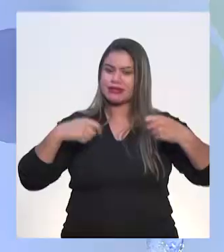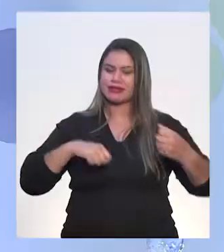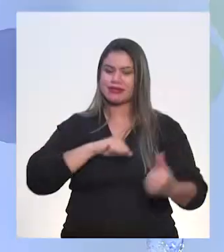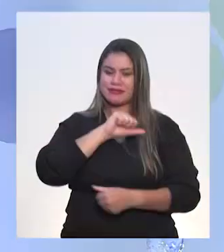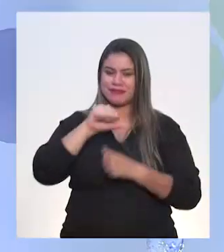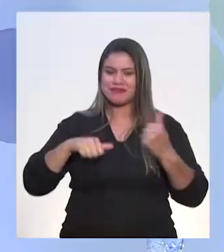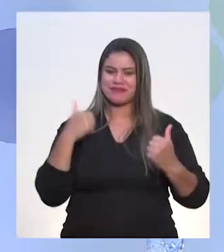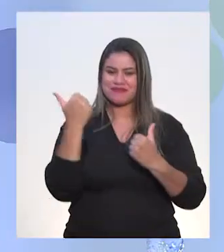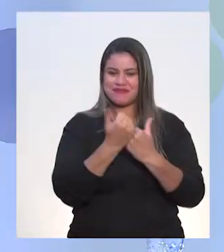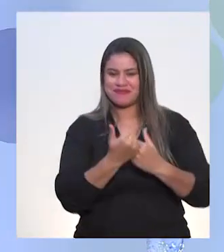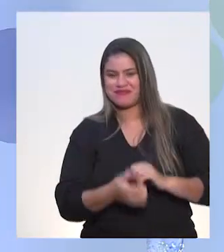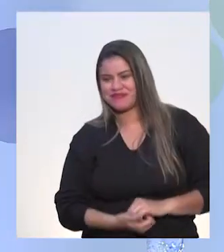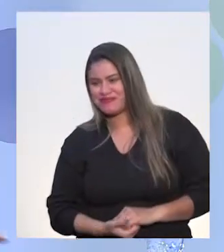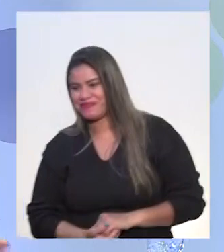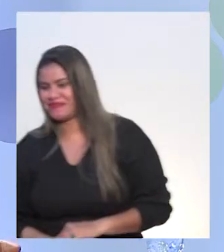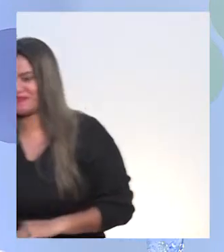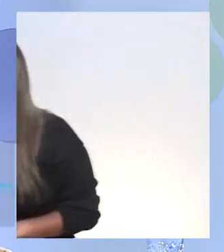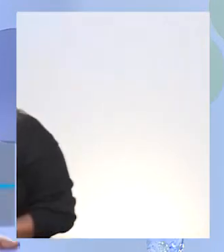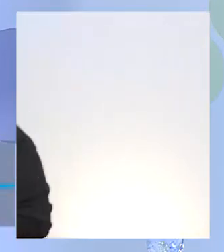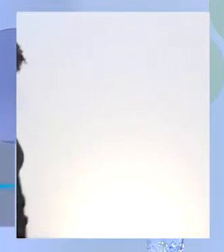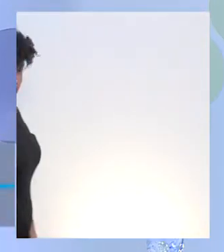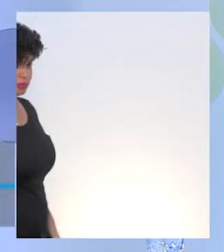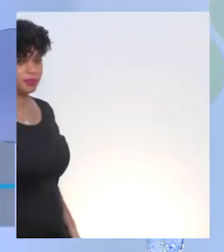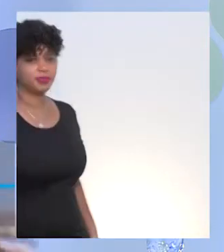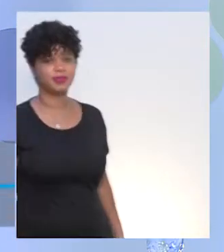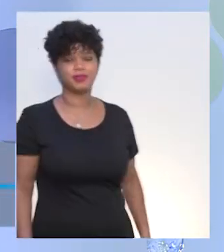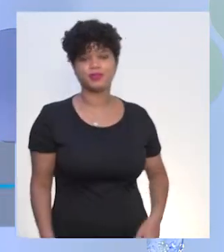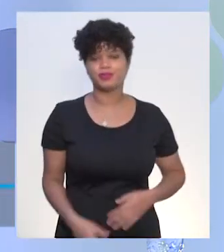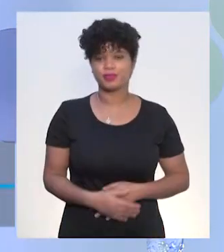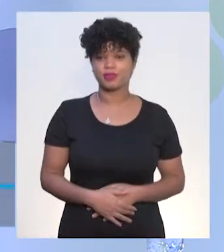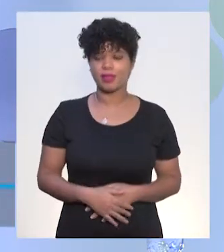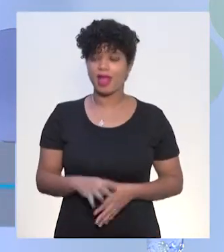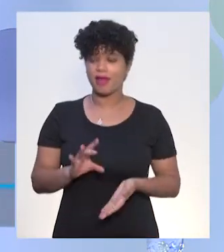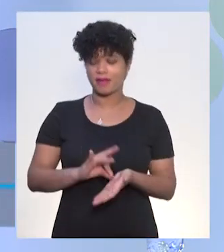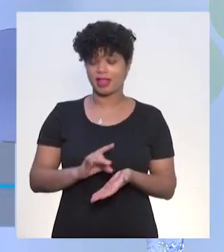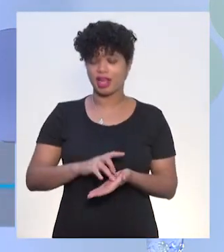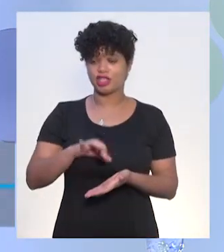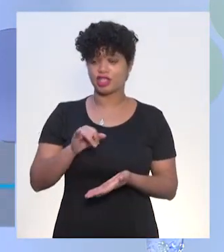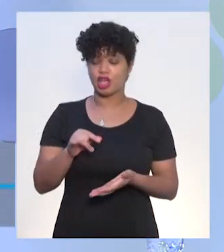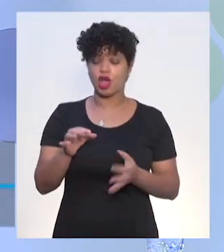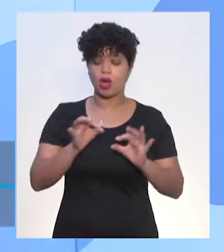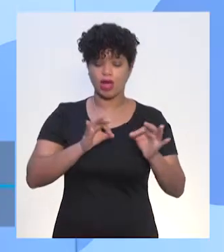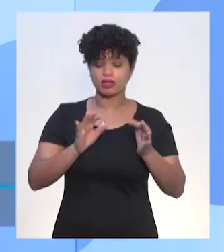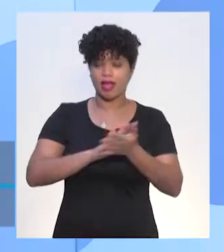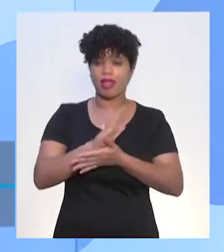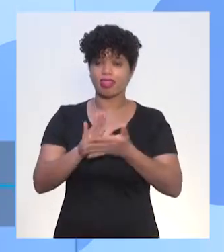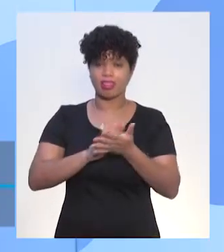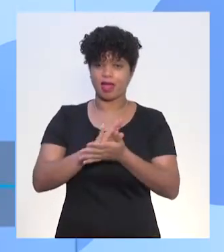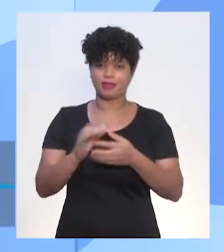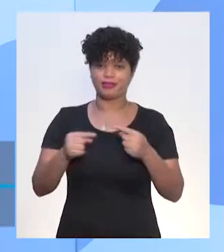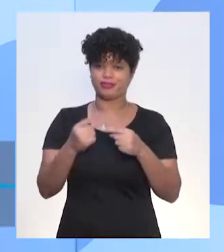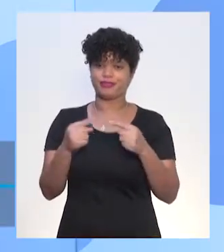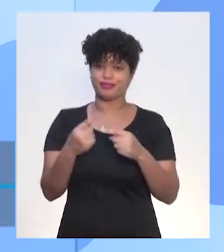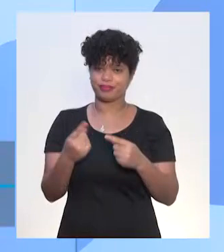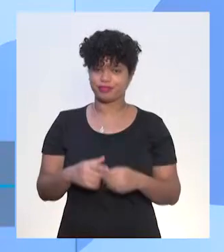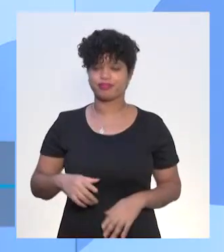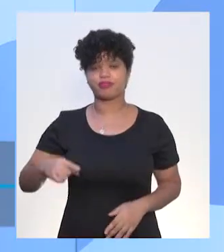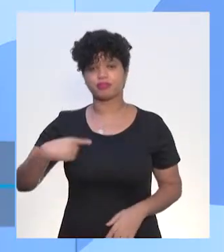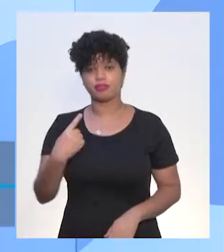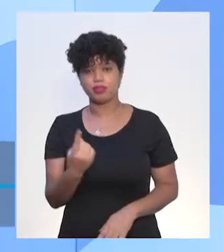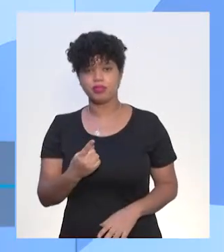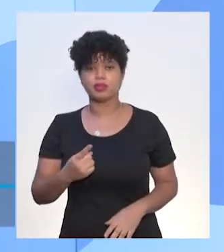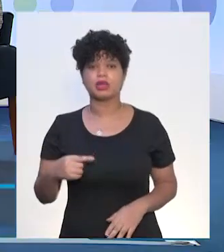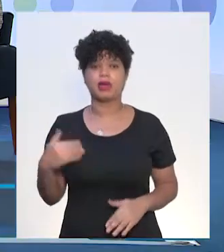e tem a ver com a organização né porque senão tem objetividade para todos os organizado Exatamente é ver a gente não